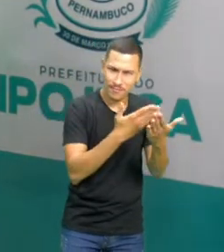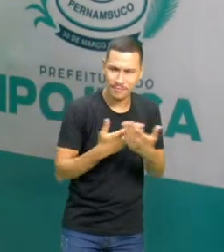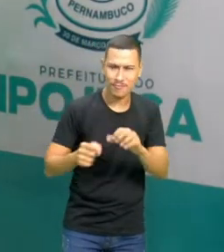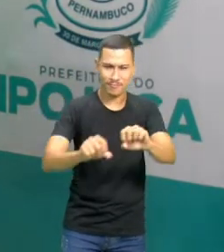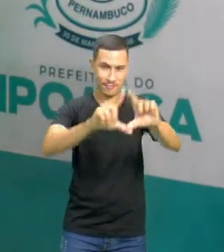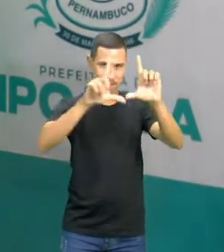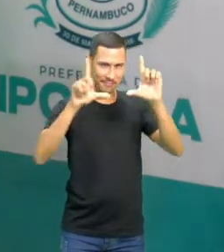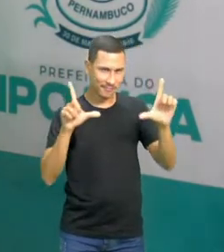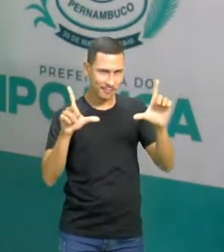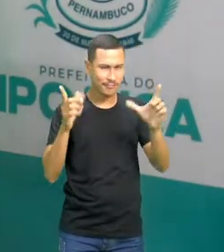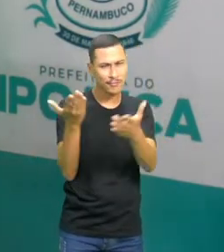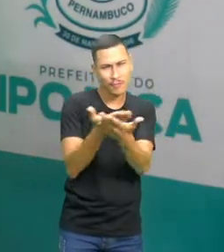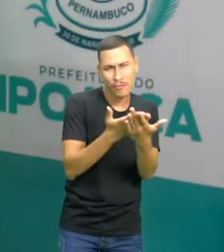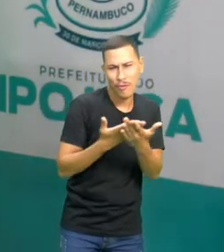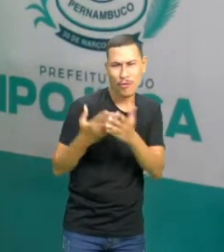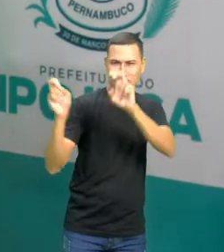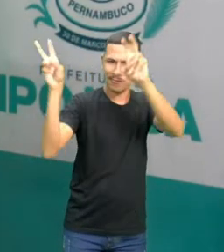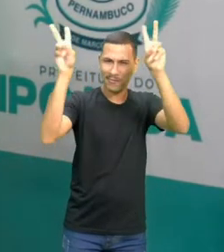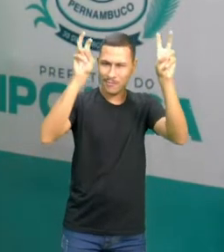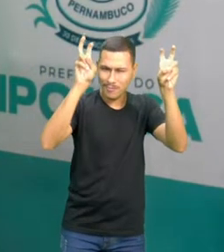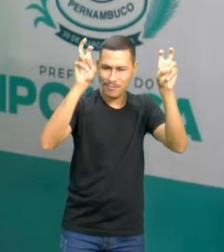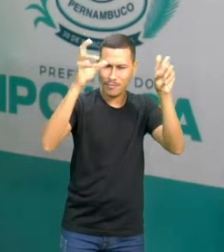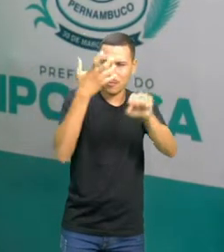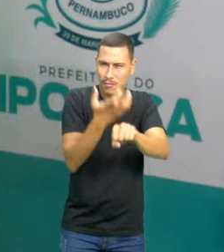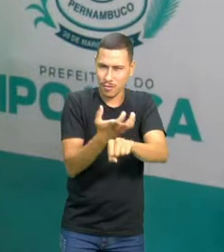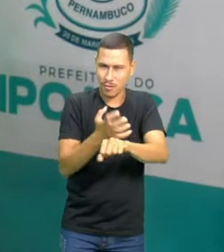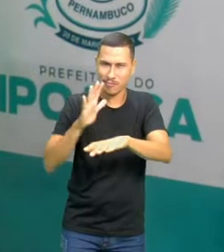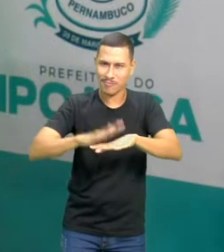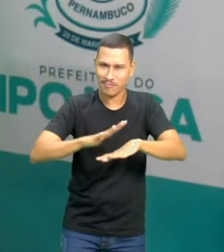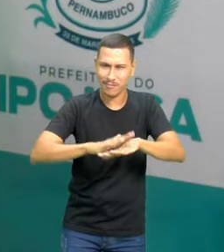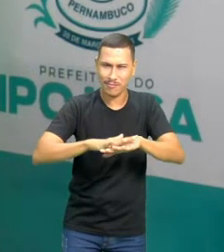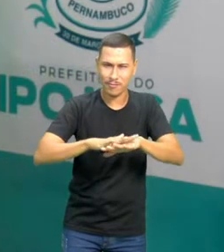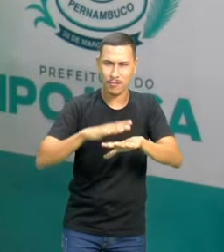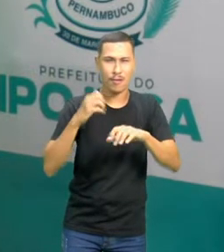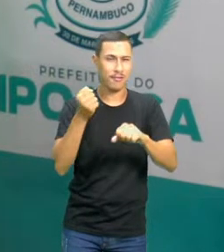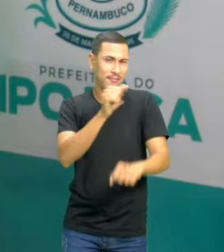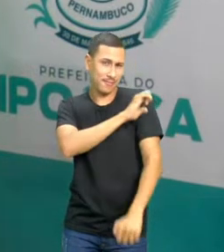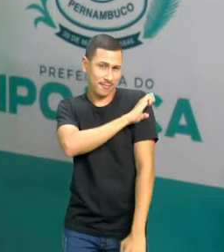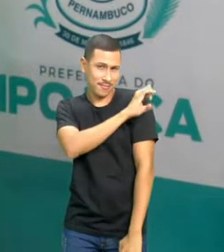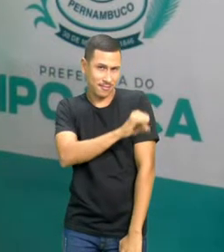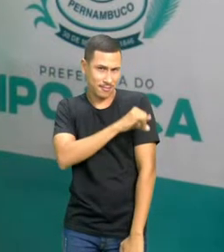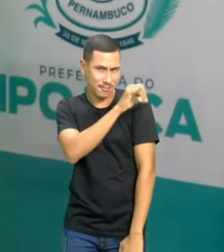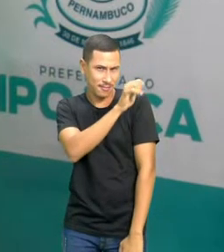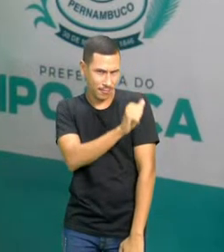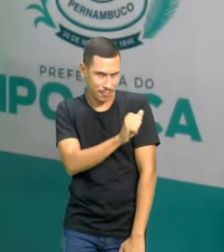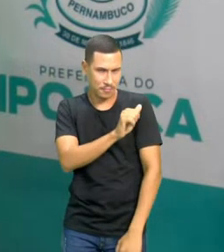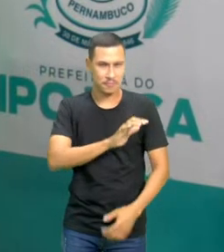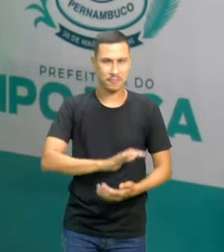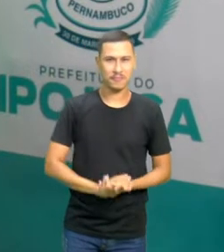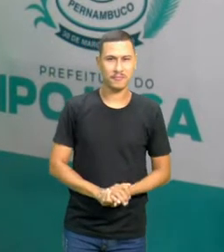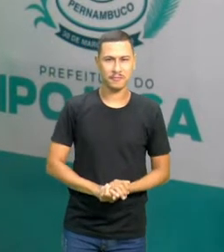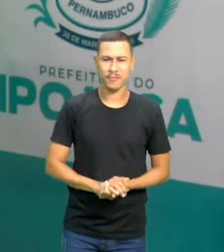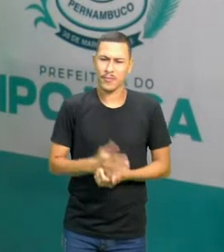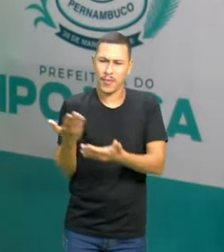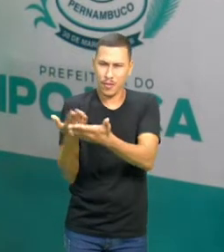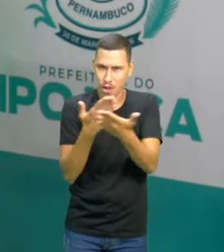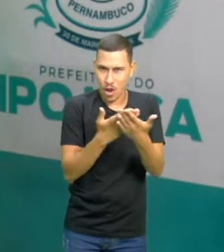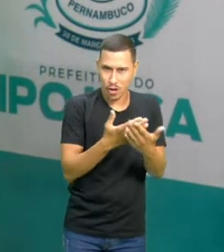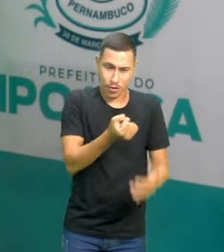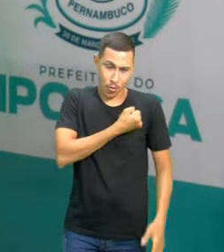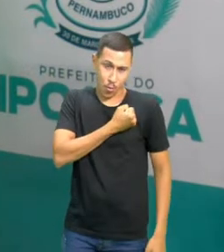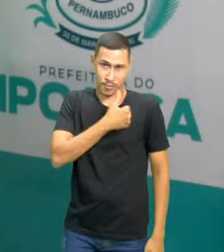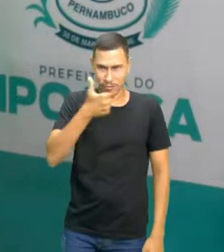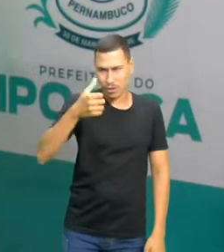TV. E a aula de hoje é de matemática, para a educação de jovens e adultos. É a aula 19